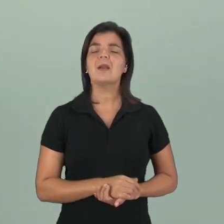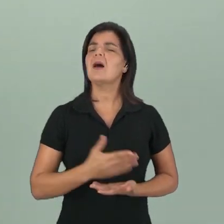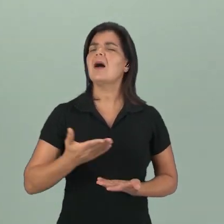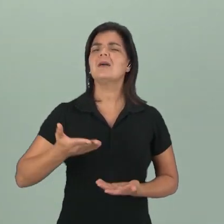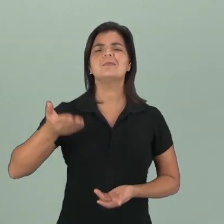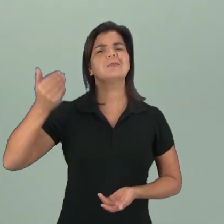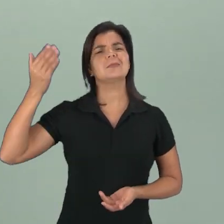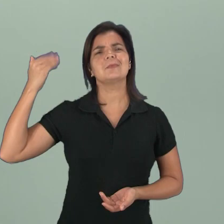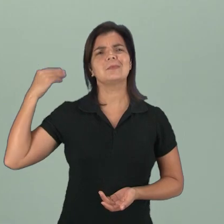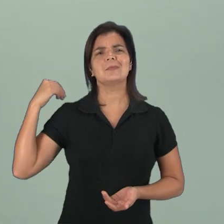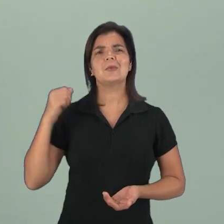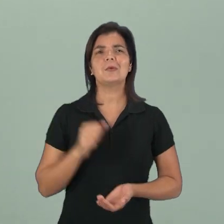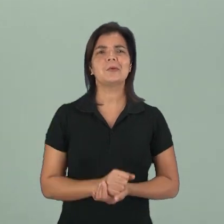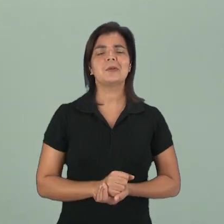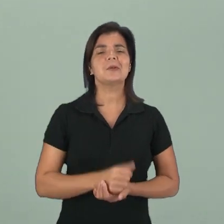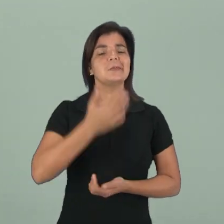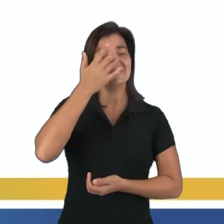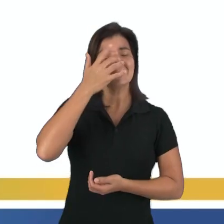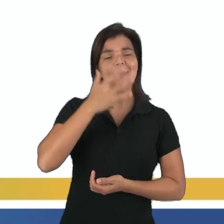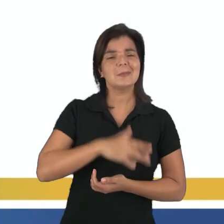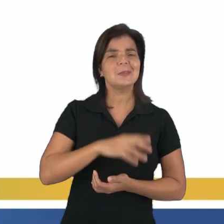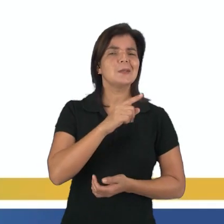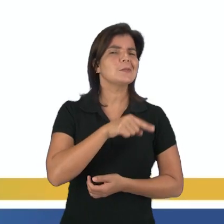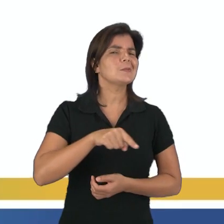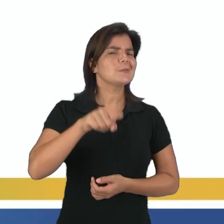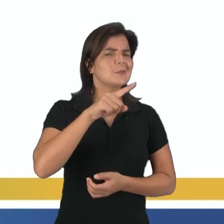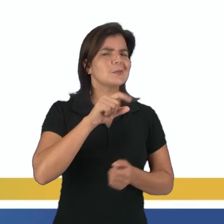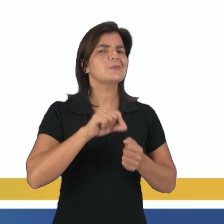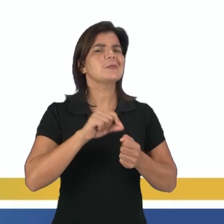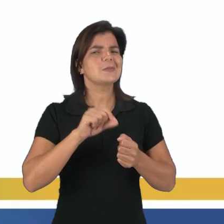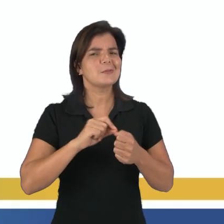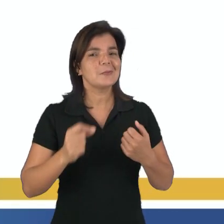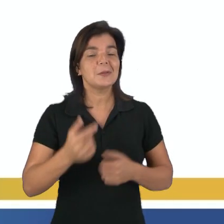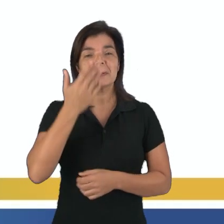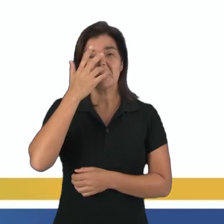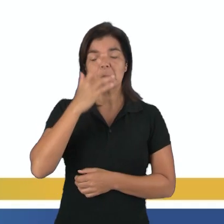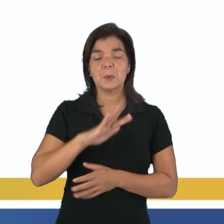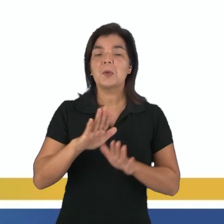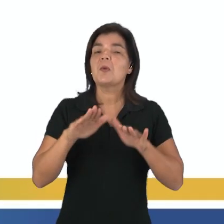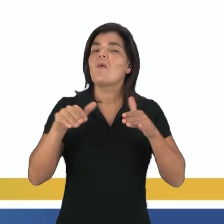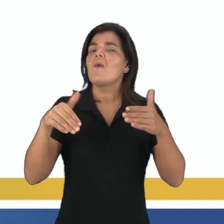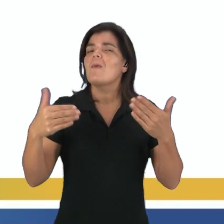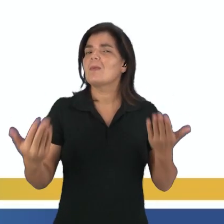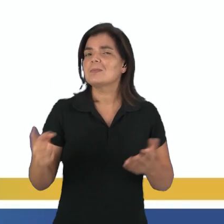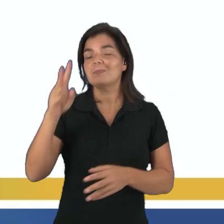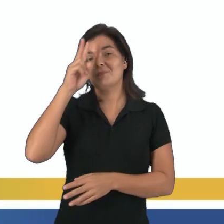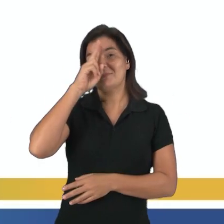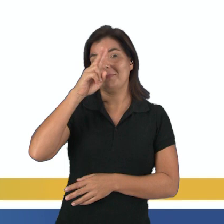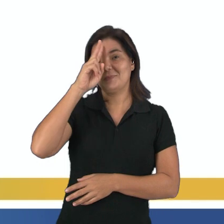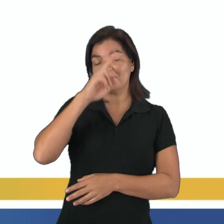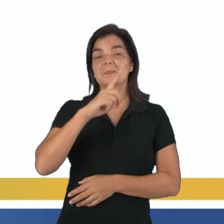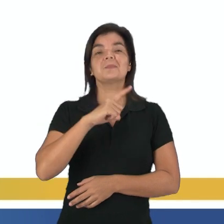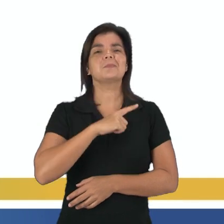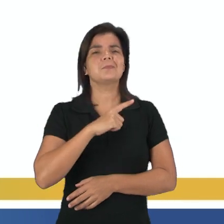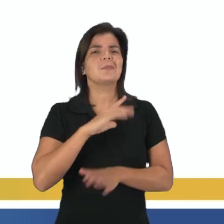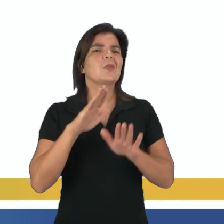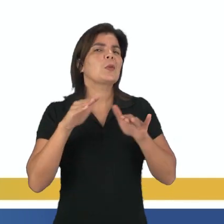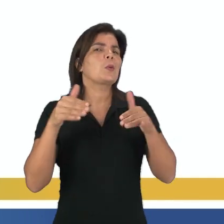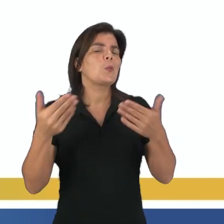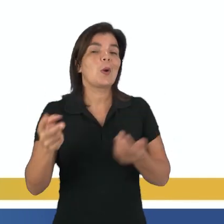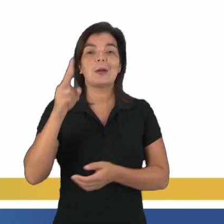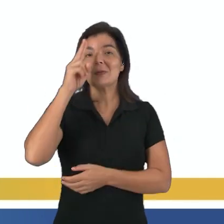Naquele tempo de criança, o que você fez quando era criança? Quais são as suas lembranças que você tem? Quais são as